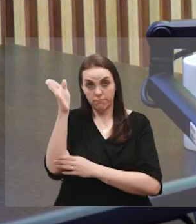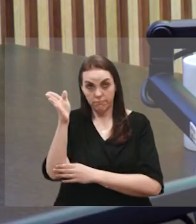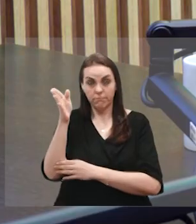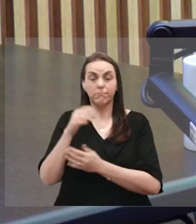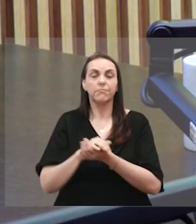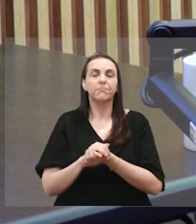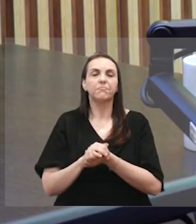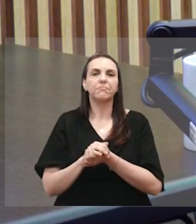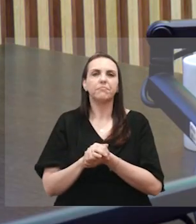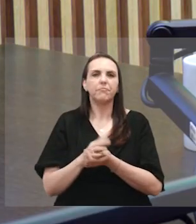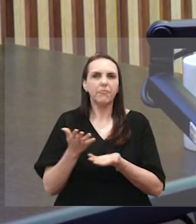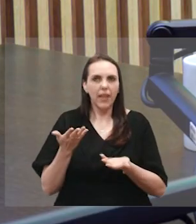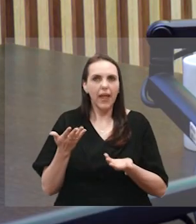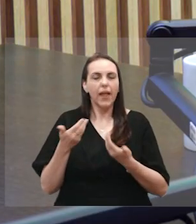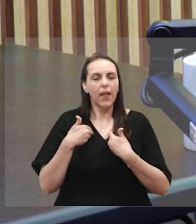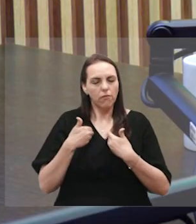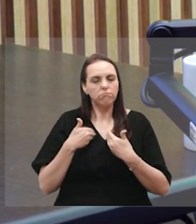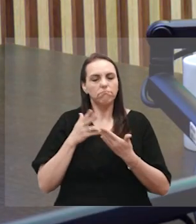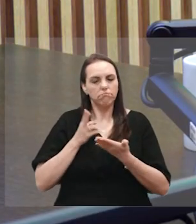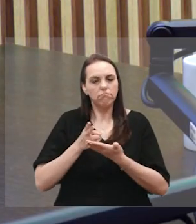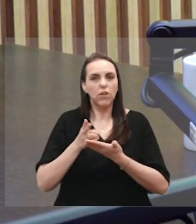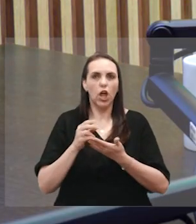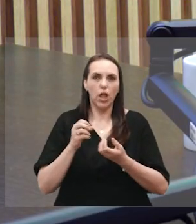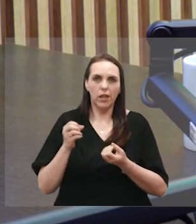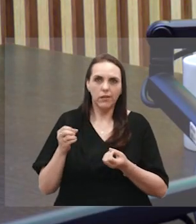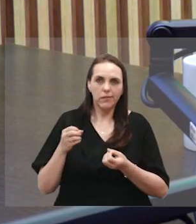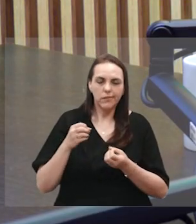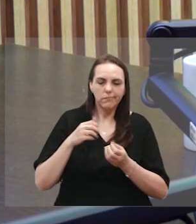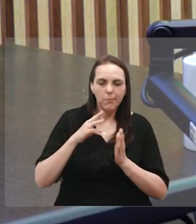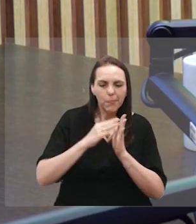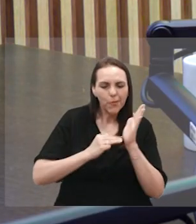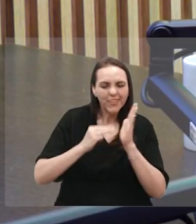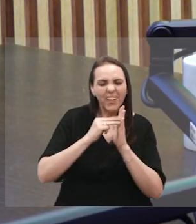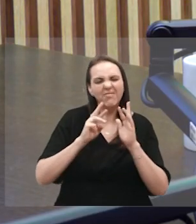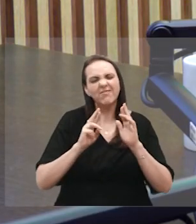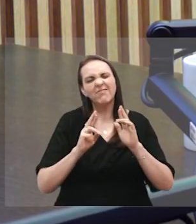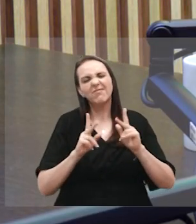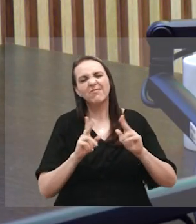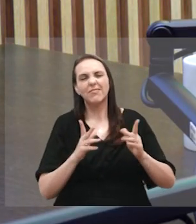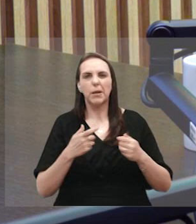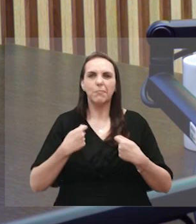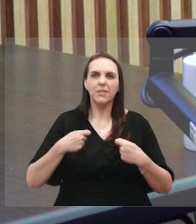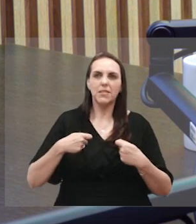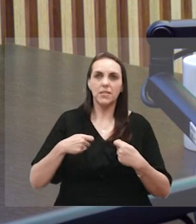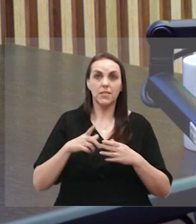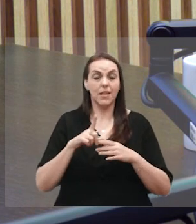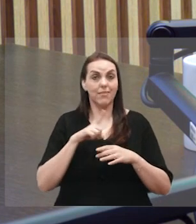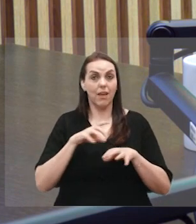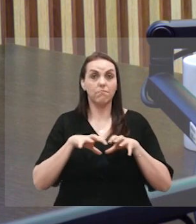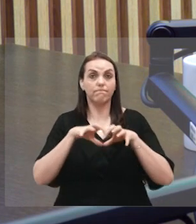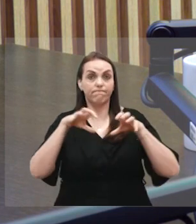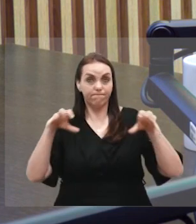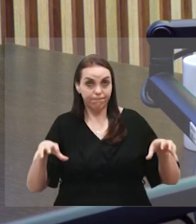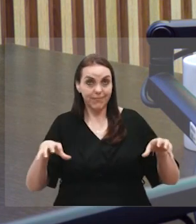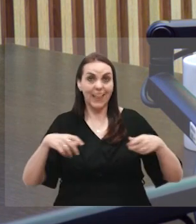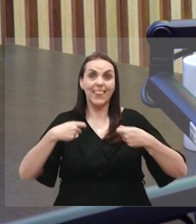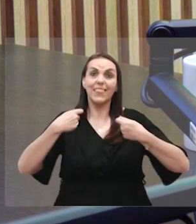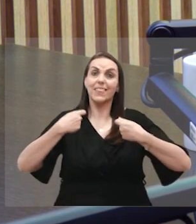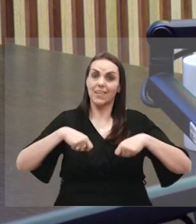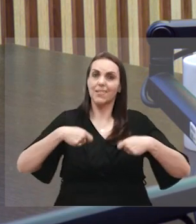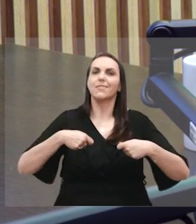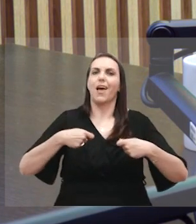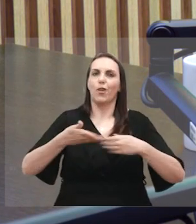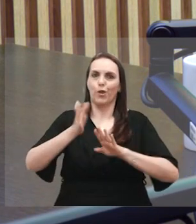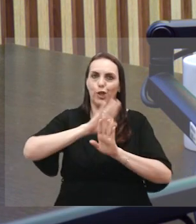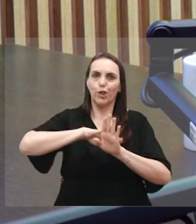lá. E nessa toada, digamos assim, e nessa nova roupagem, a gente entende que a gente tem que polarizar quando for necessário,